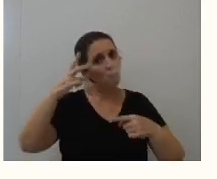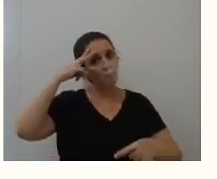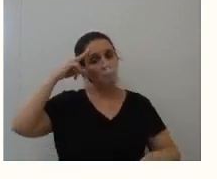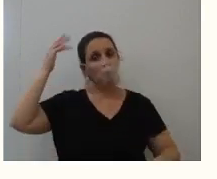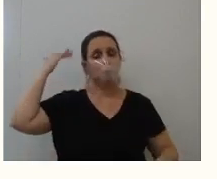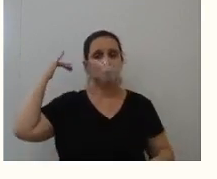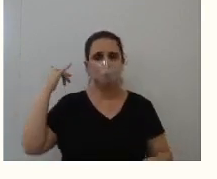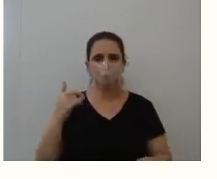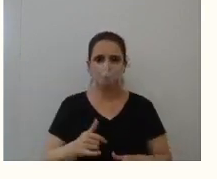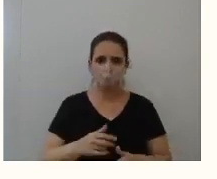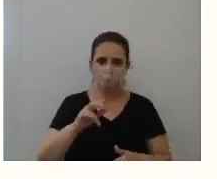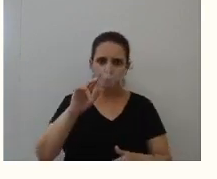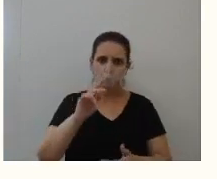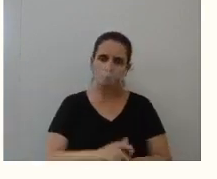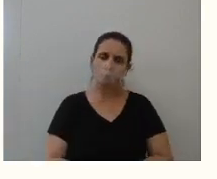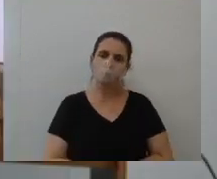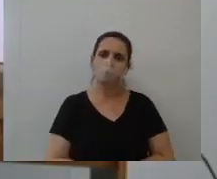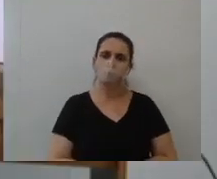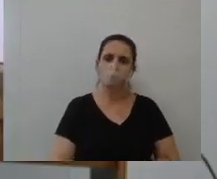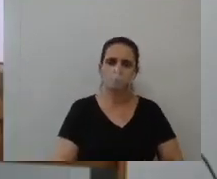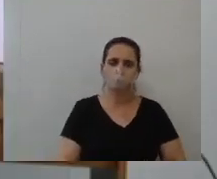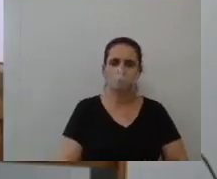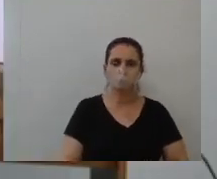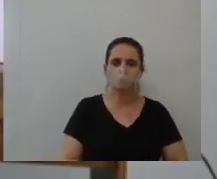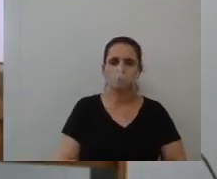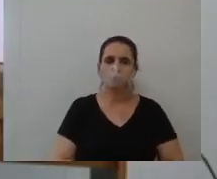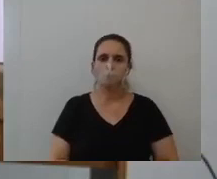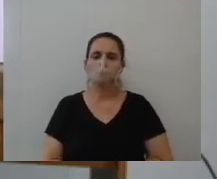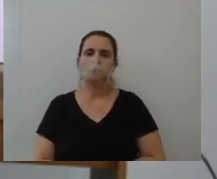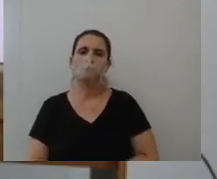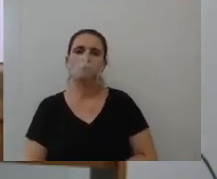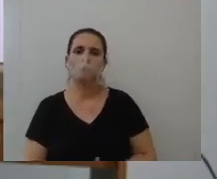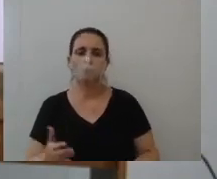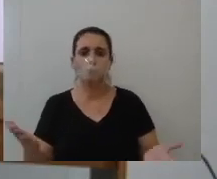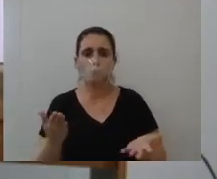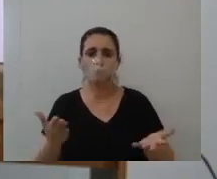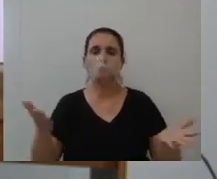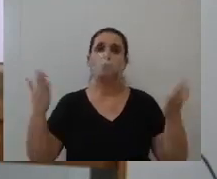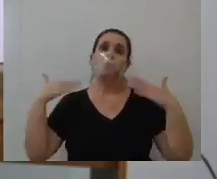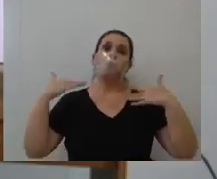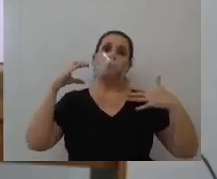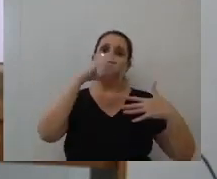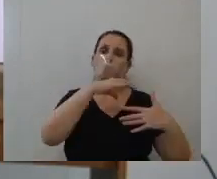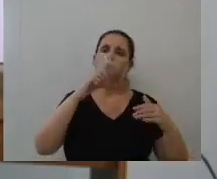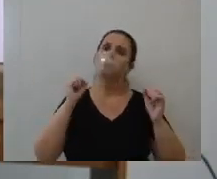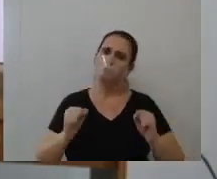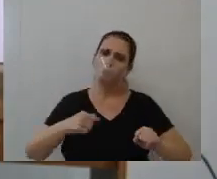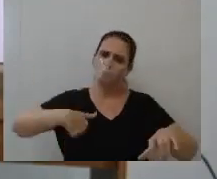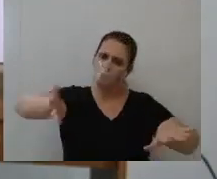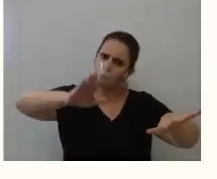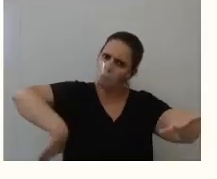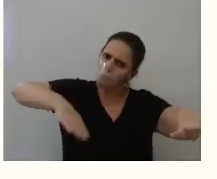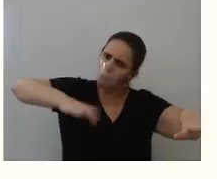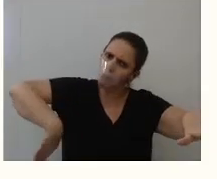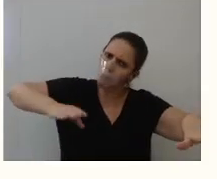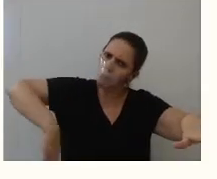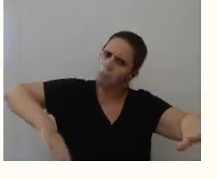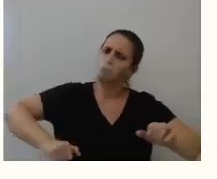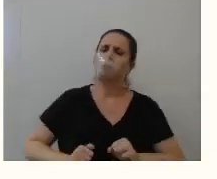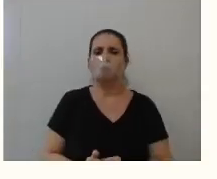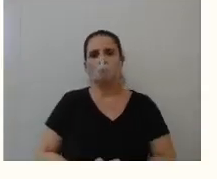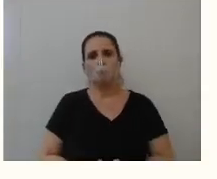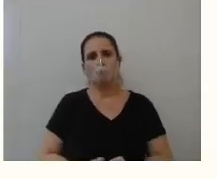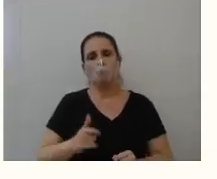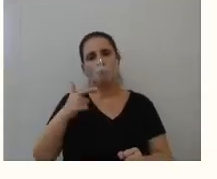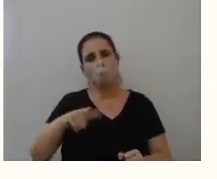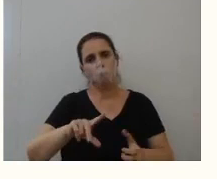é invariável, é impessoal, tá bom? Agora que o tempo esquentou, podemos ir à praia. Um outro exemplo